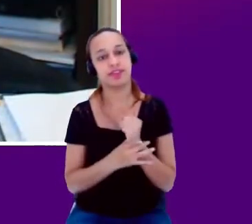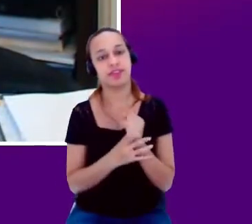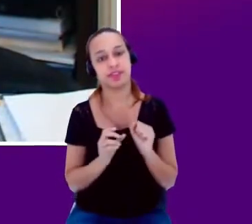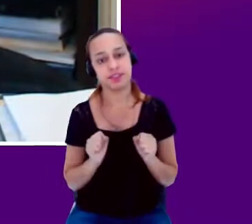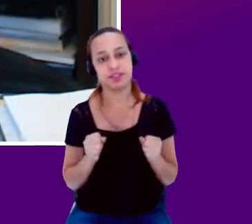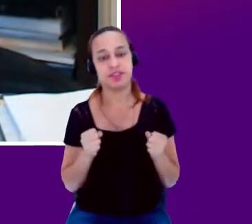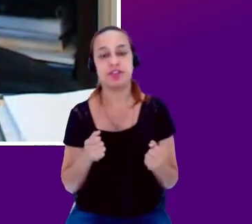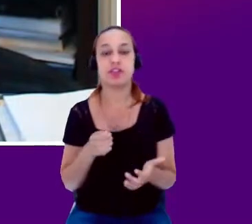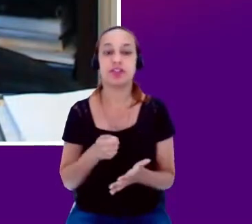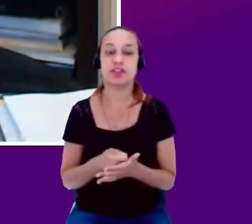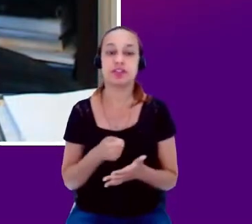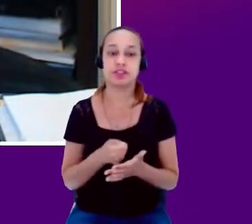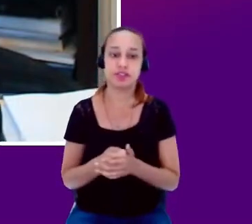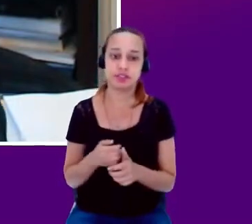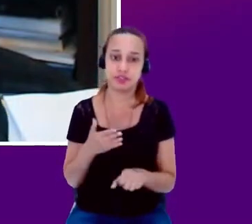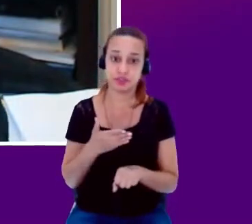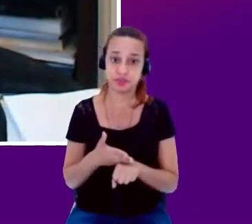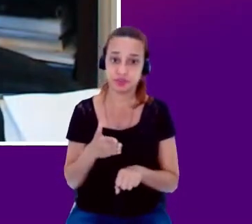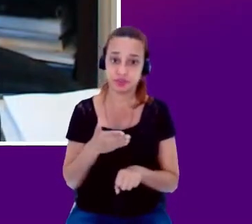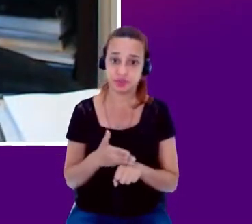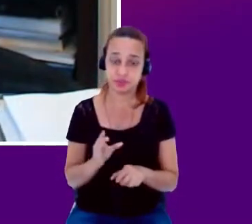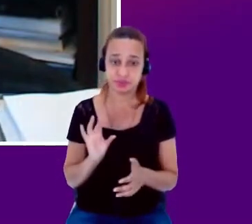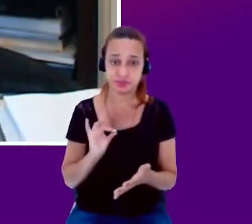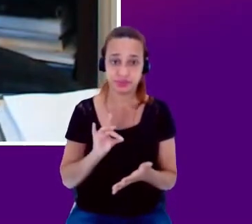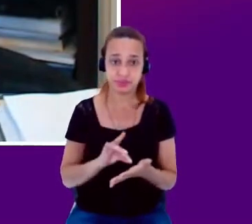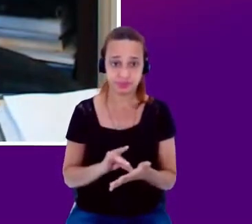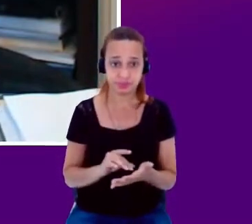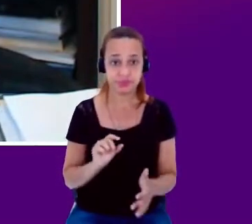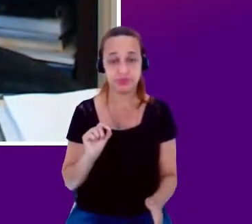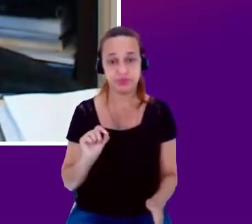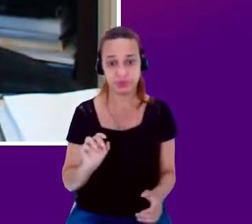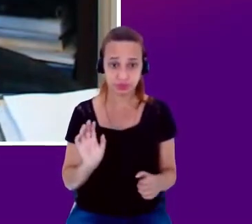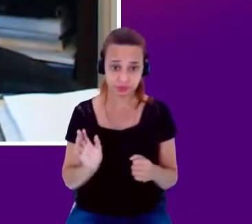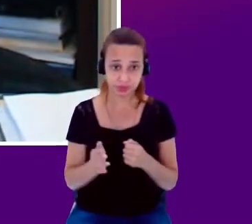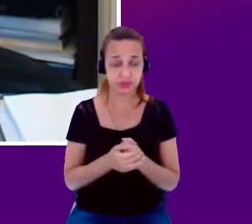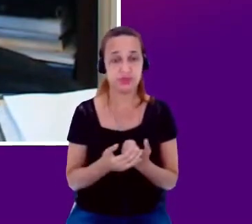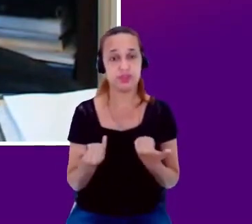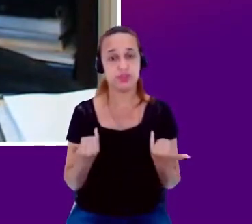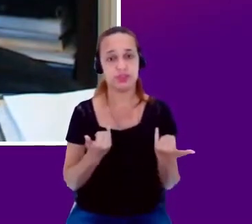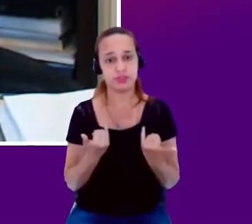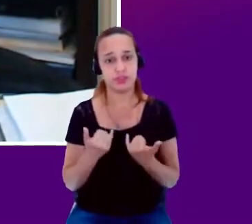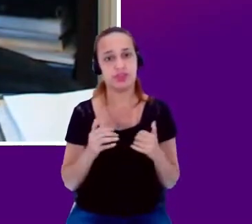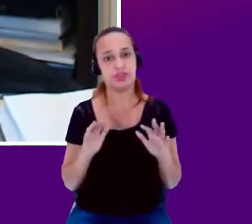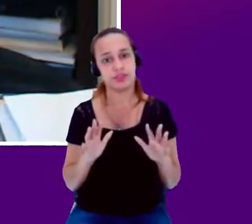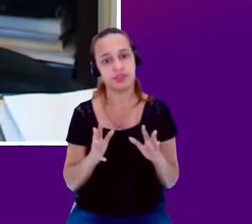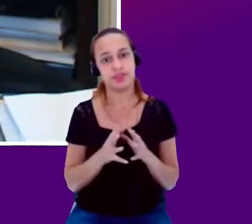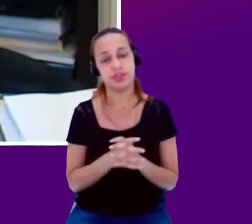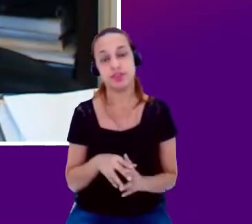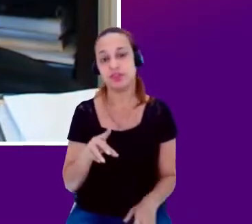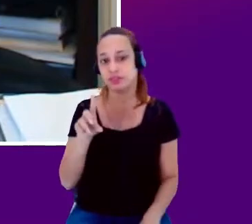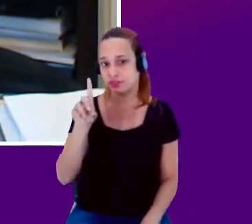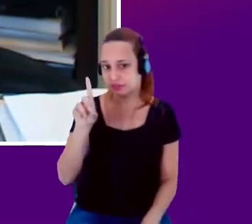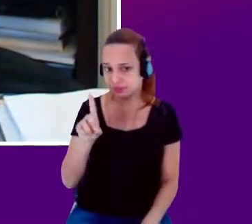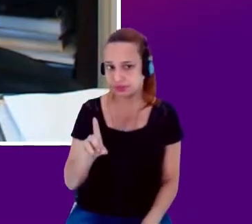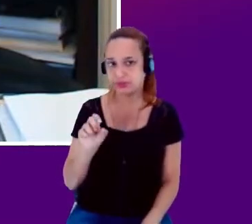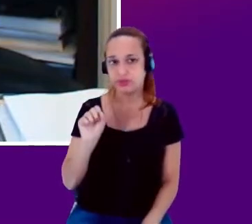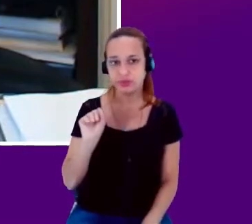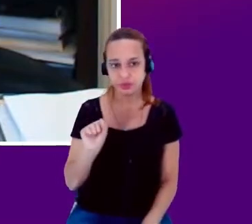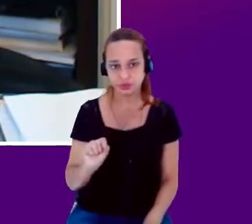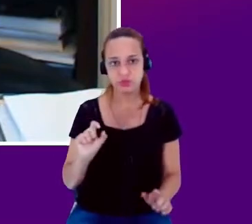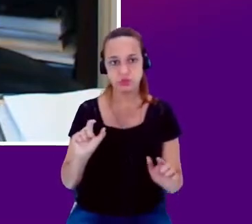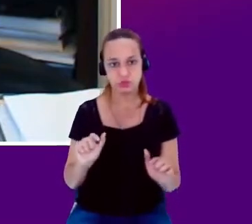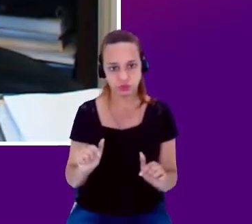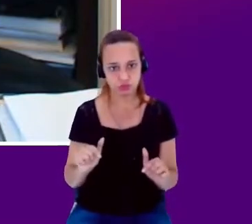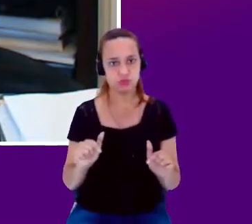na prática, que a proteção de dados, né, que os direitos dos titulares sejam efetivamente